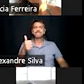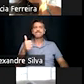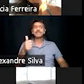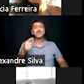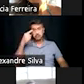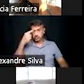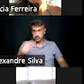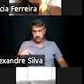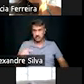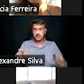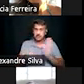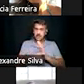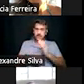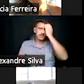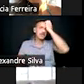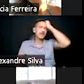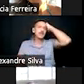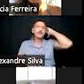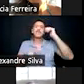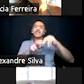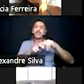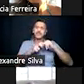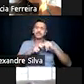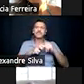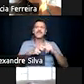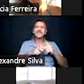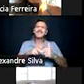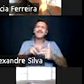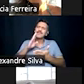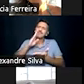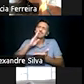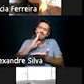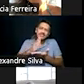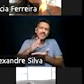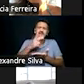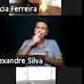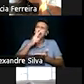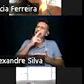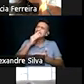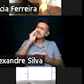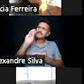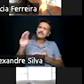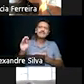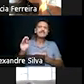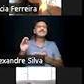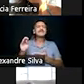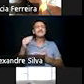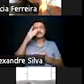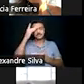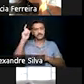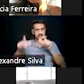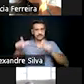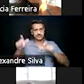isso é a causa, mas eu entendo que esse descrédito, vamos colocar assim, né, que as pessoas